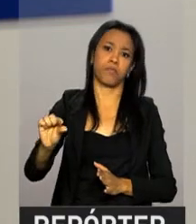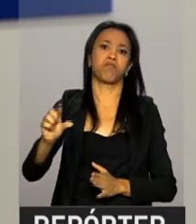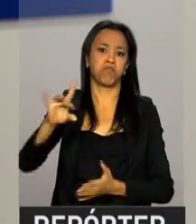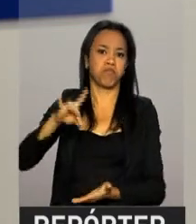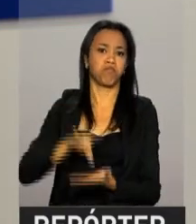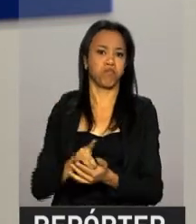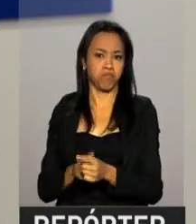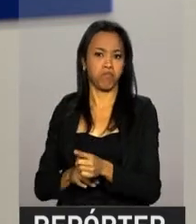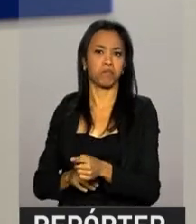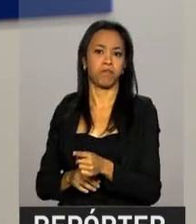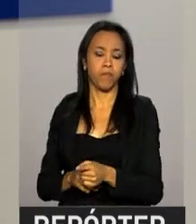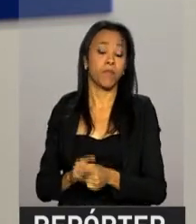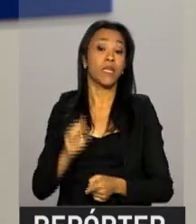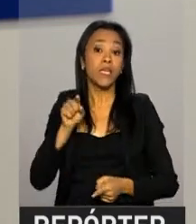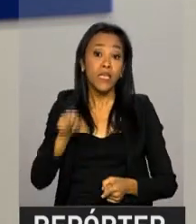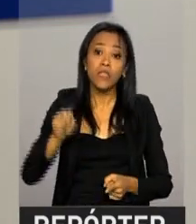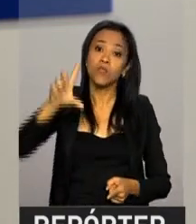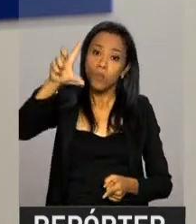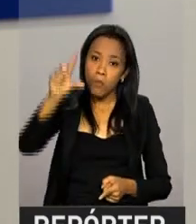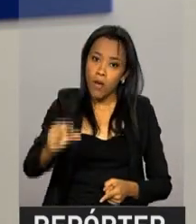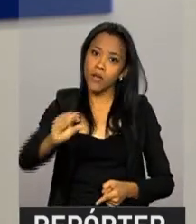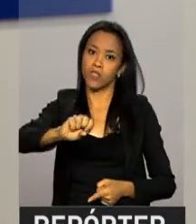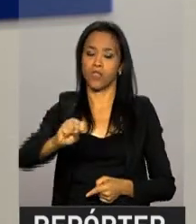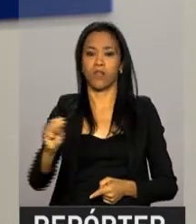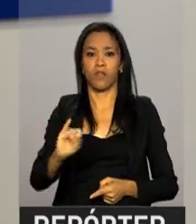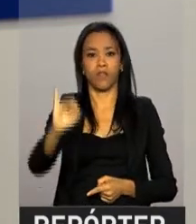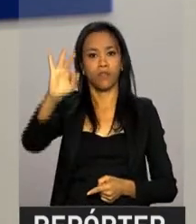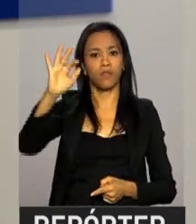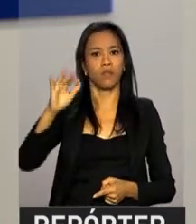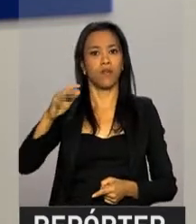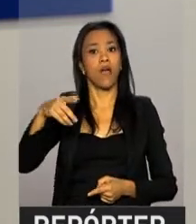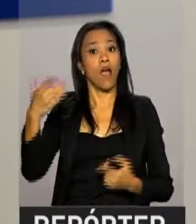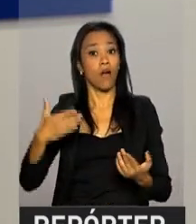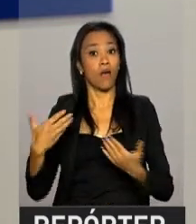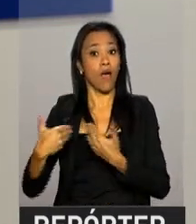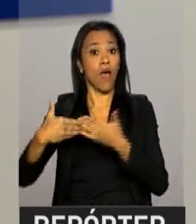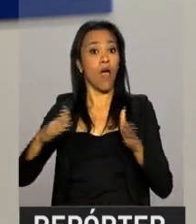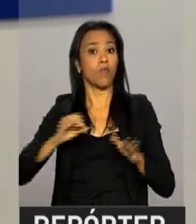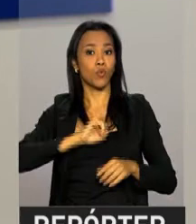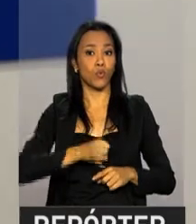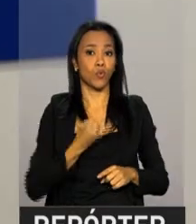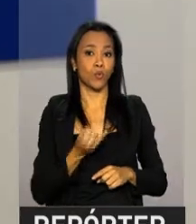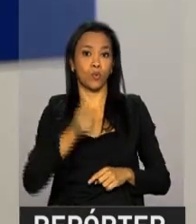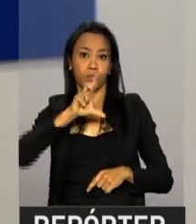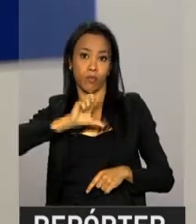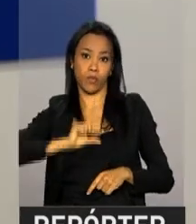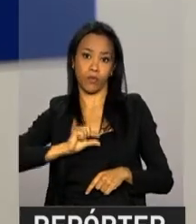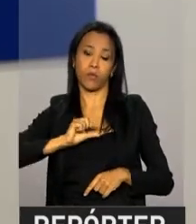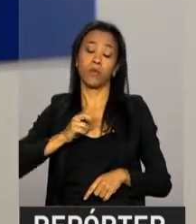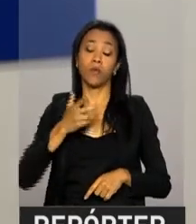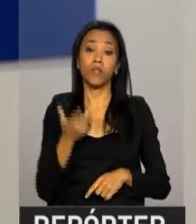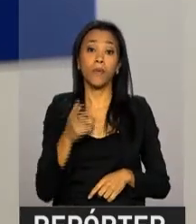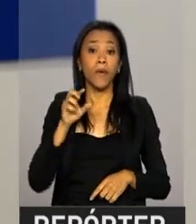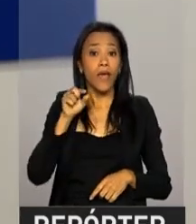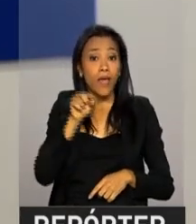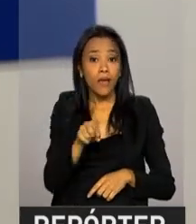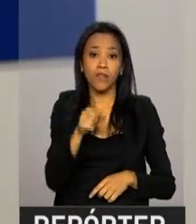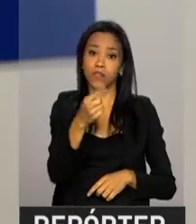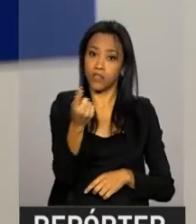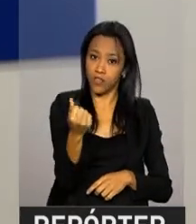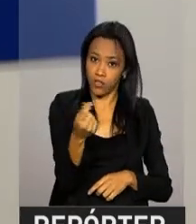fato e contemplação mais baixo abre se espaço para taxas de juros menores esses recursos das contas